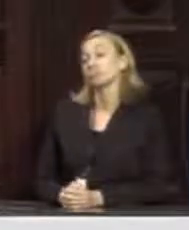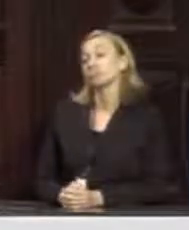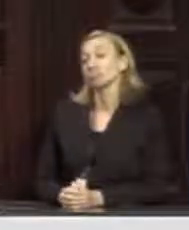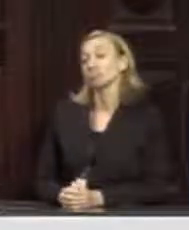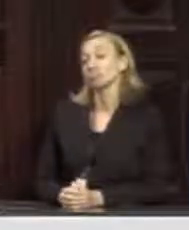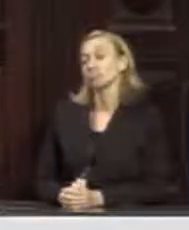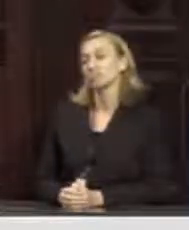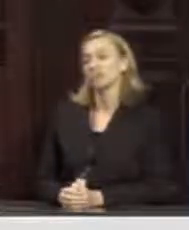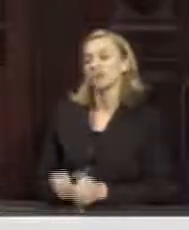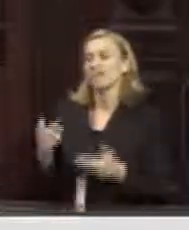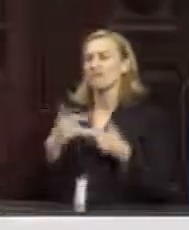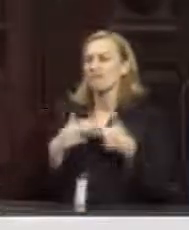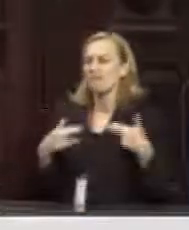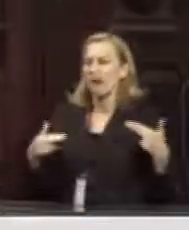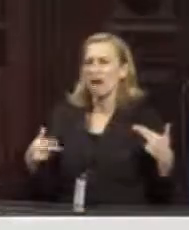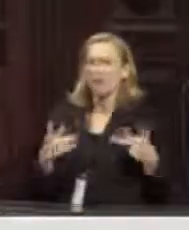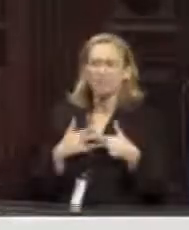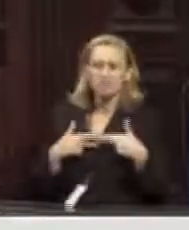Milhares e milhares